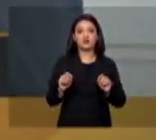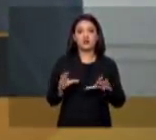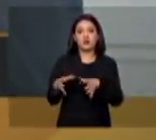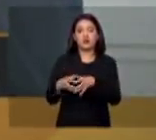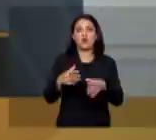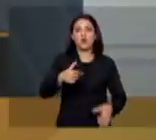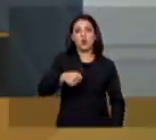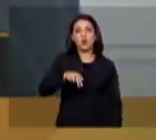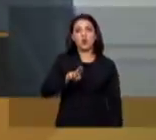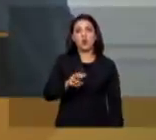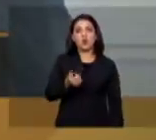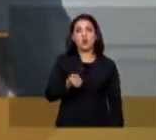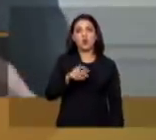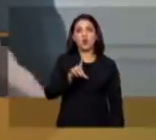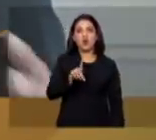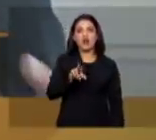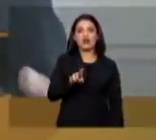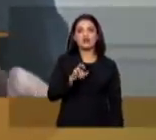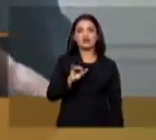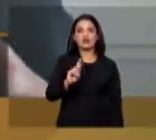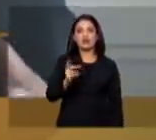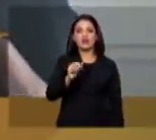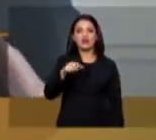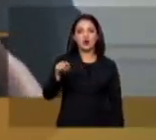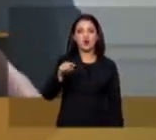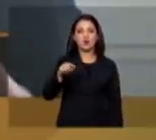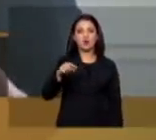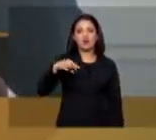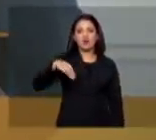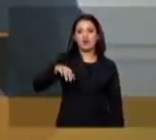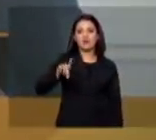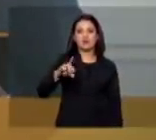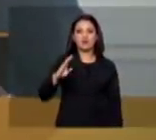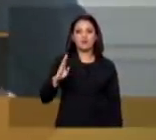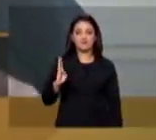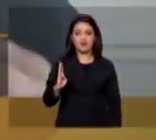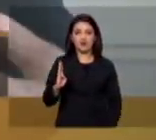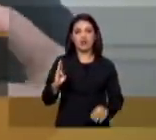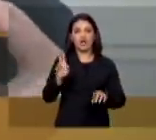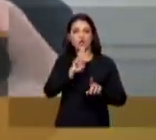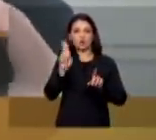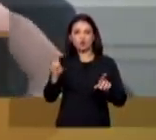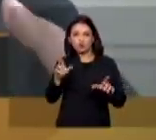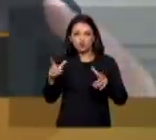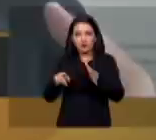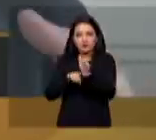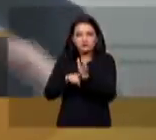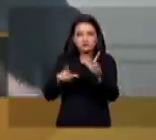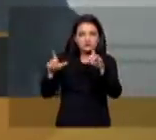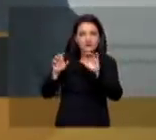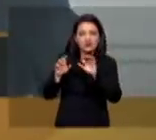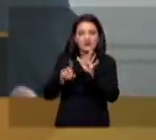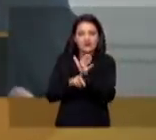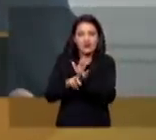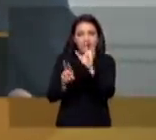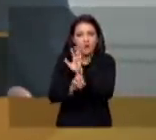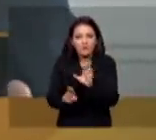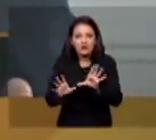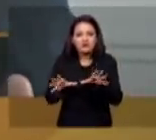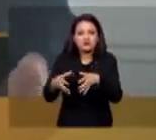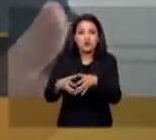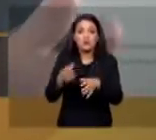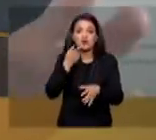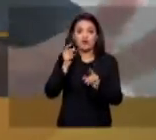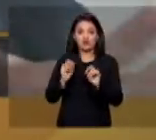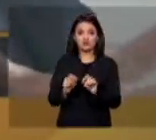quadrilhão do MDB, em que o que a acusação imputava é que haveria uma quadrilha num